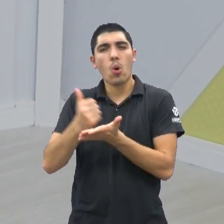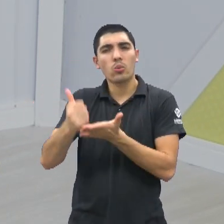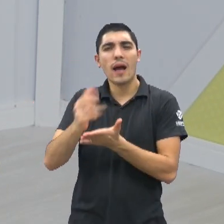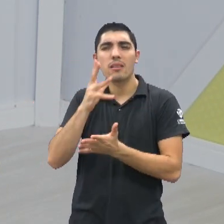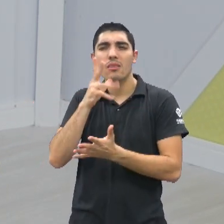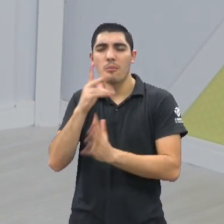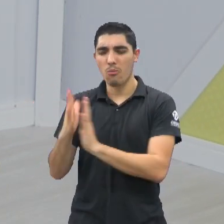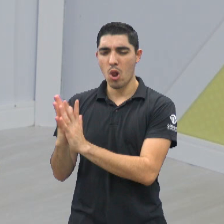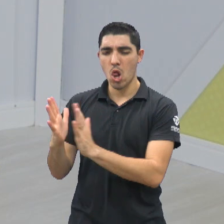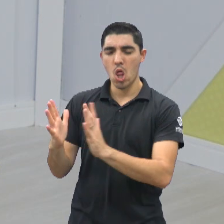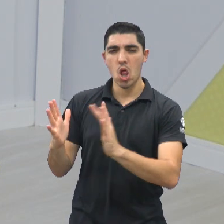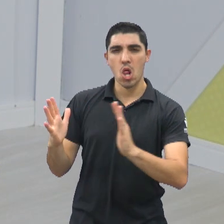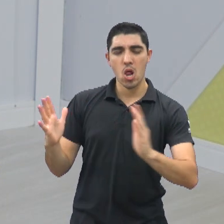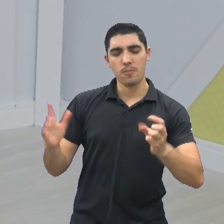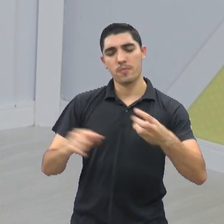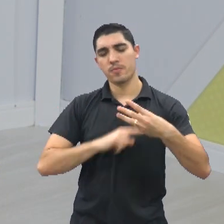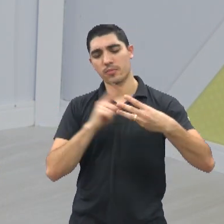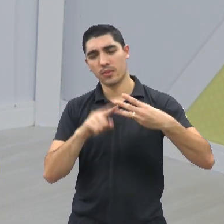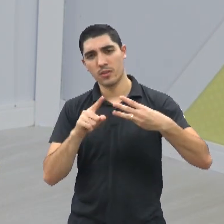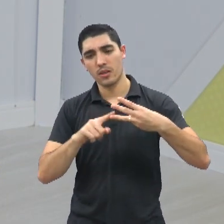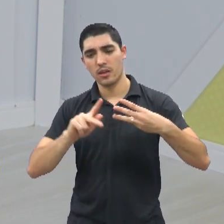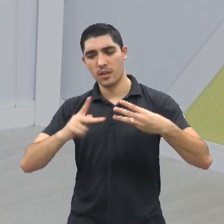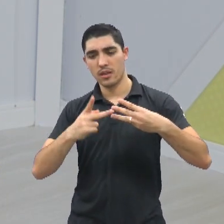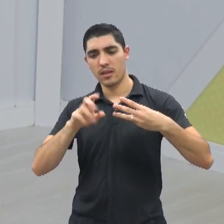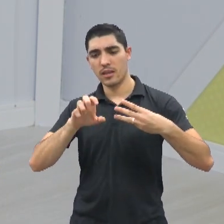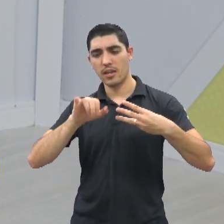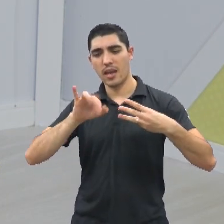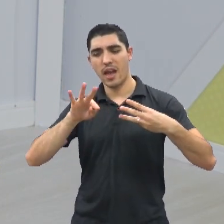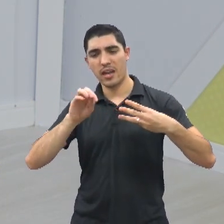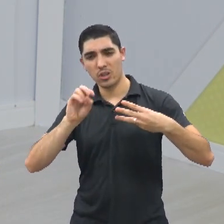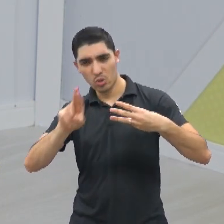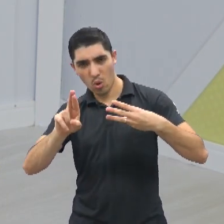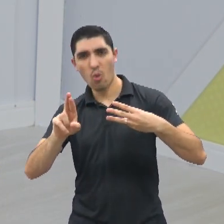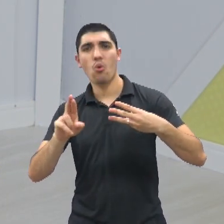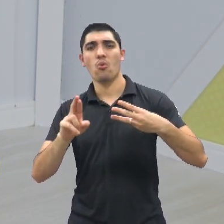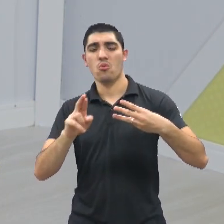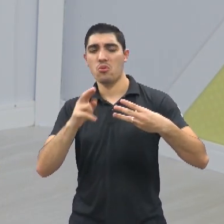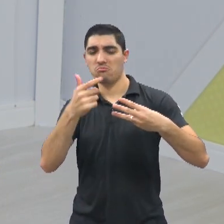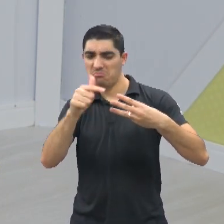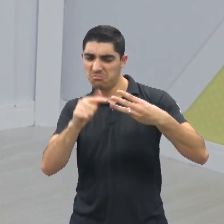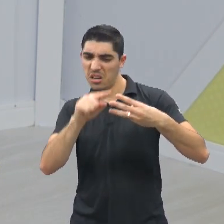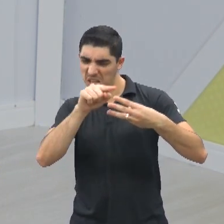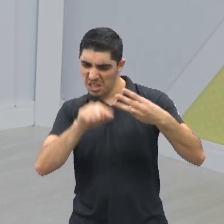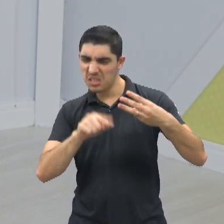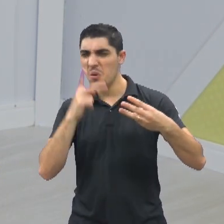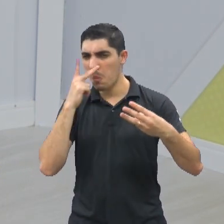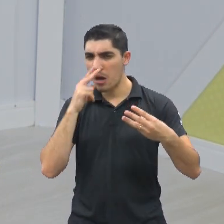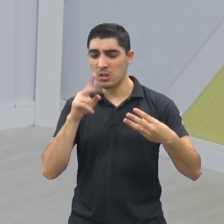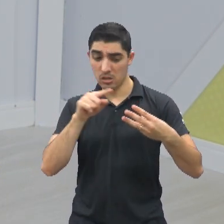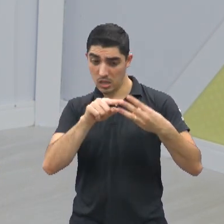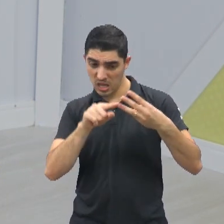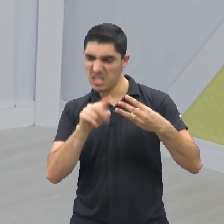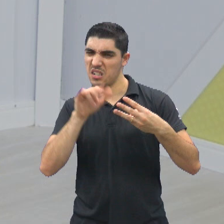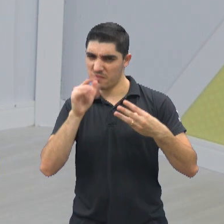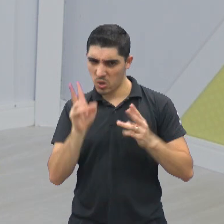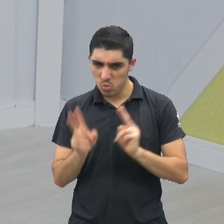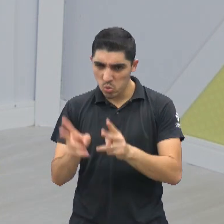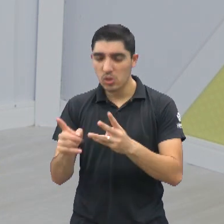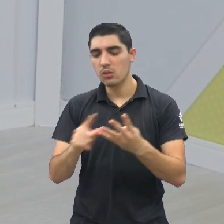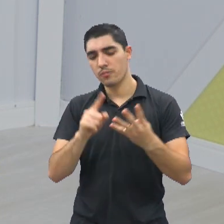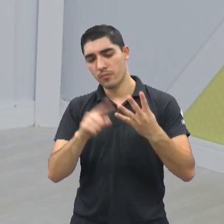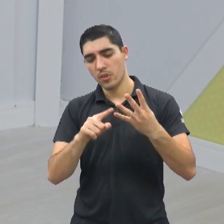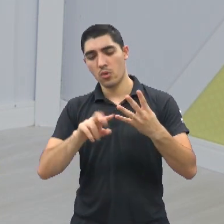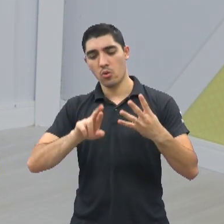do do lateral esquerdo Eitor Roca entre outros esses devem permanecer pra equipe do São José além dos dois machucados né O